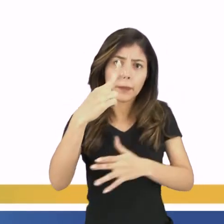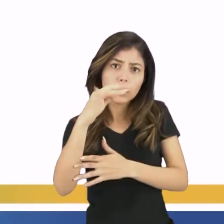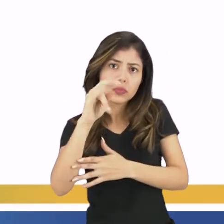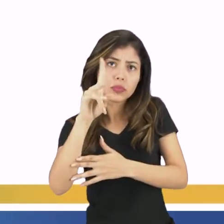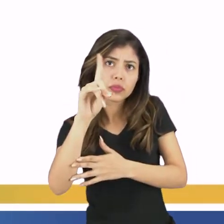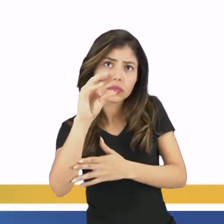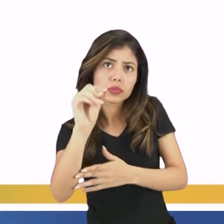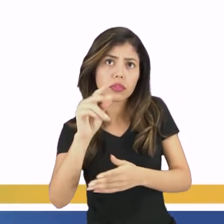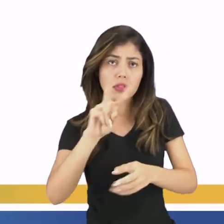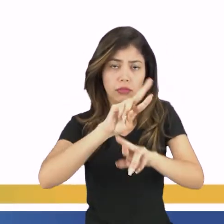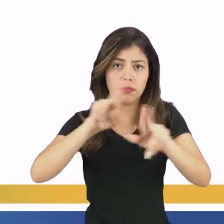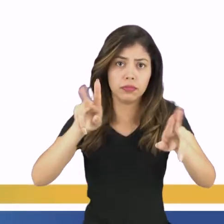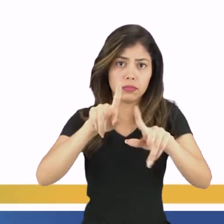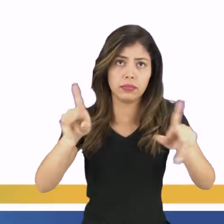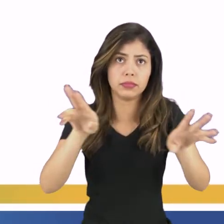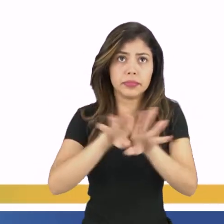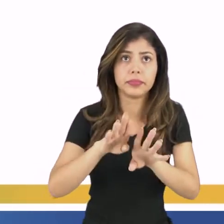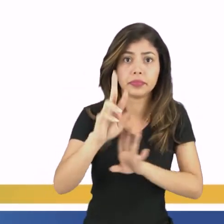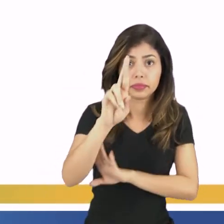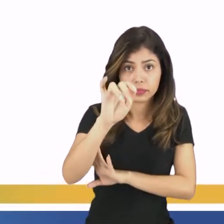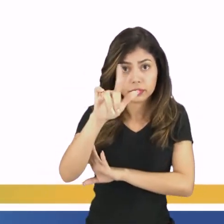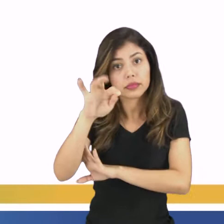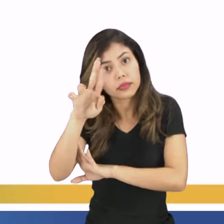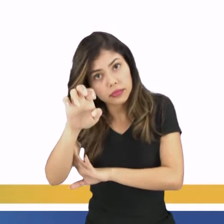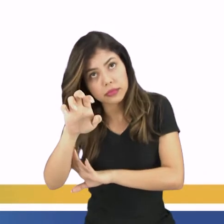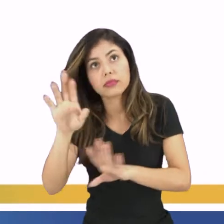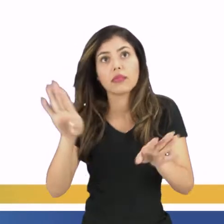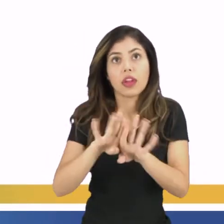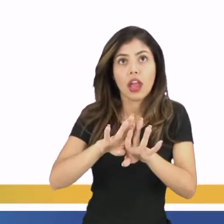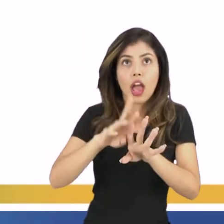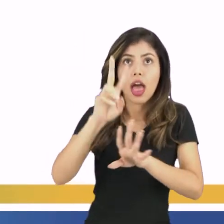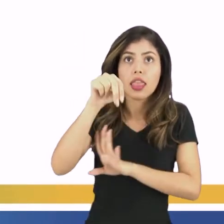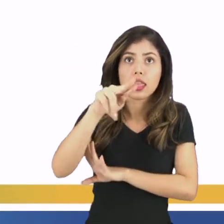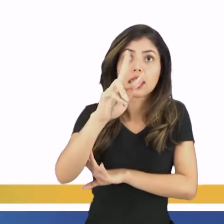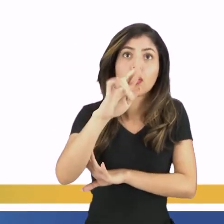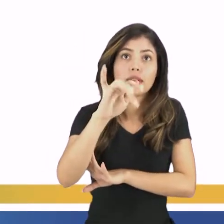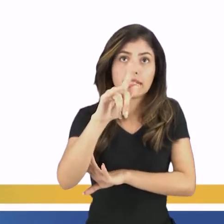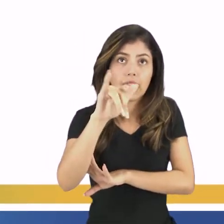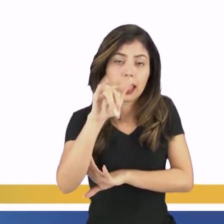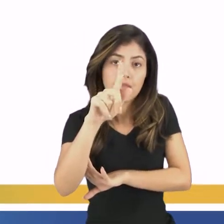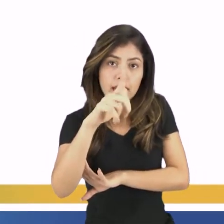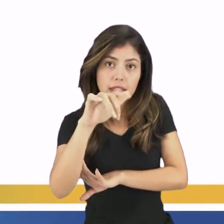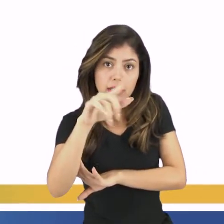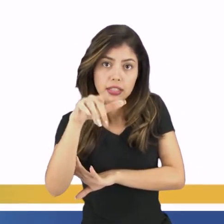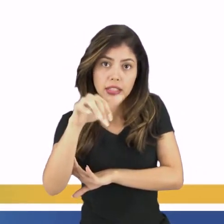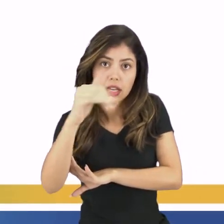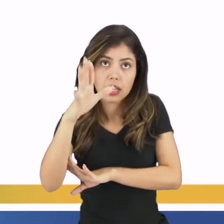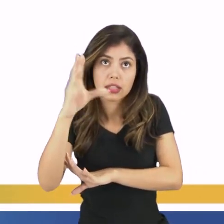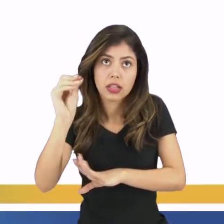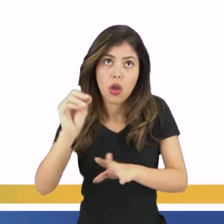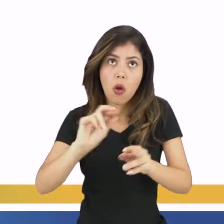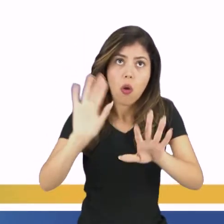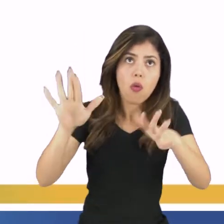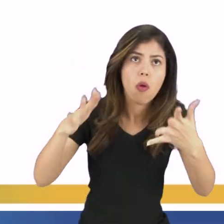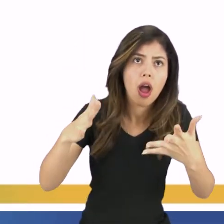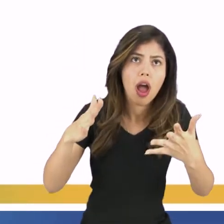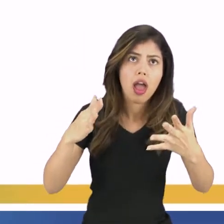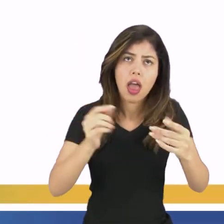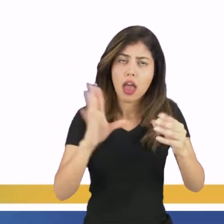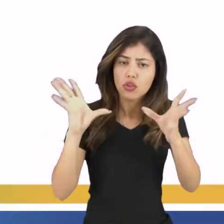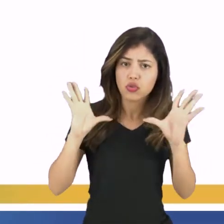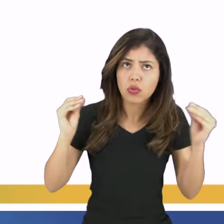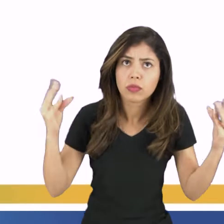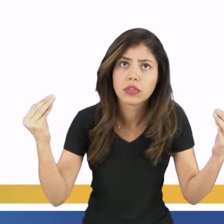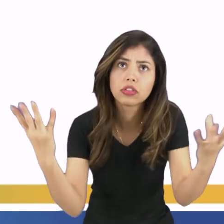dos reagentes. Então, a reação de neutralização, como a gente viu na aula anterior, reação de neutralização é um